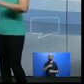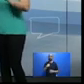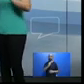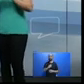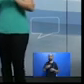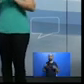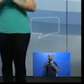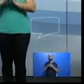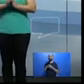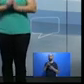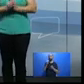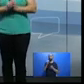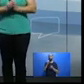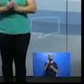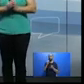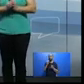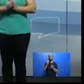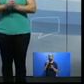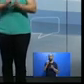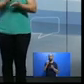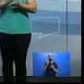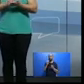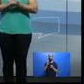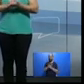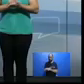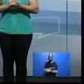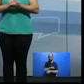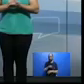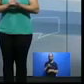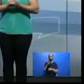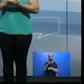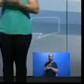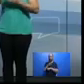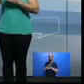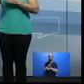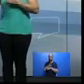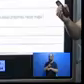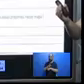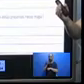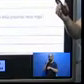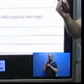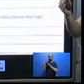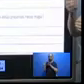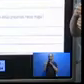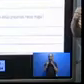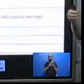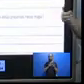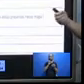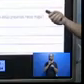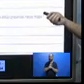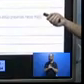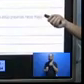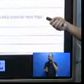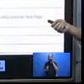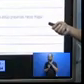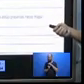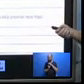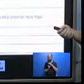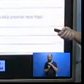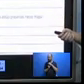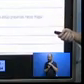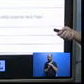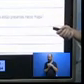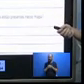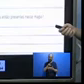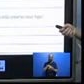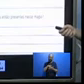junto, então na hora que o vídeo estiver disponibilizado, pausa o vídeo, leiam a pergunta e façam a resposta